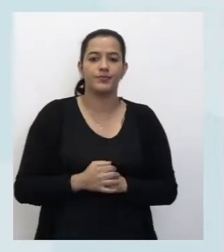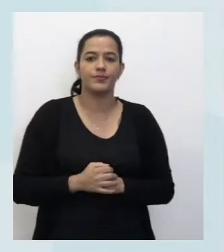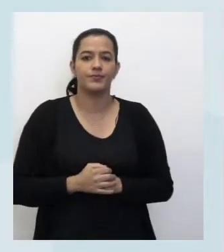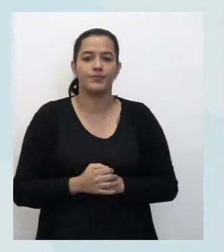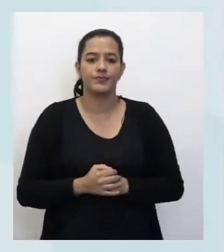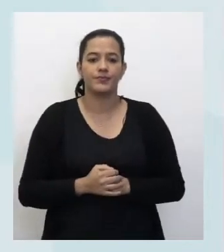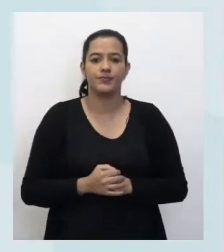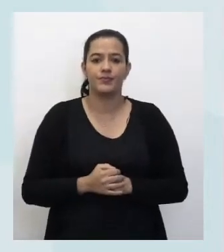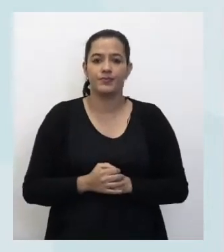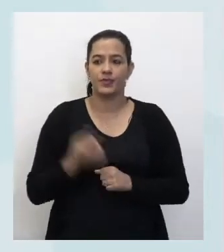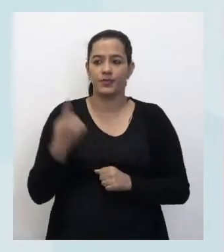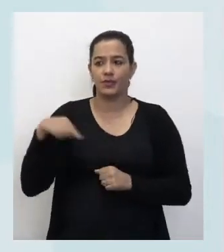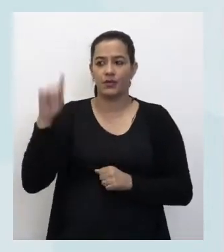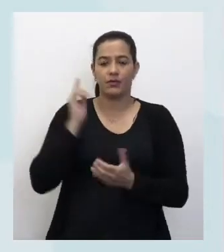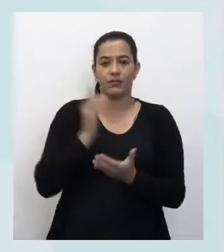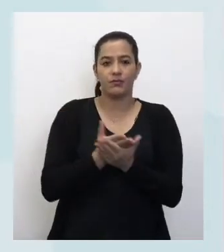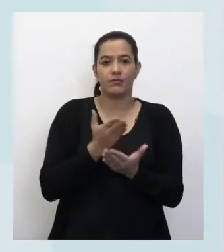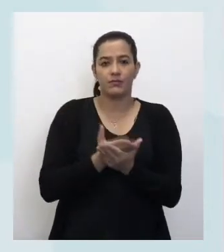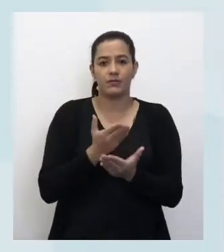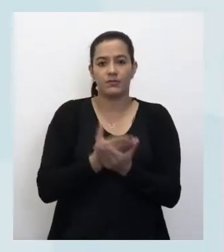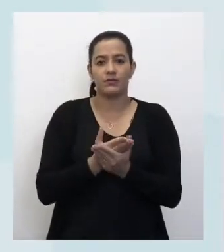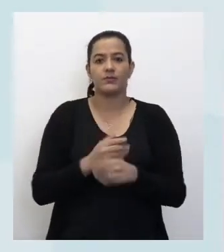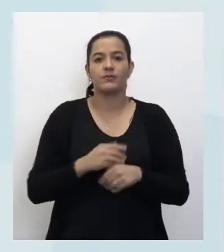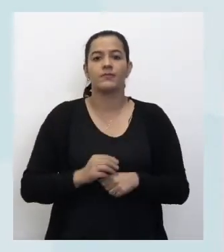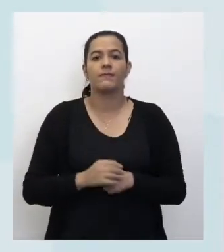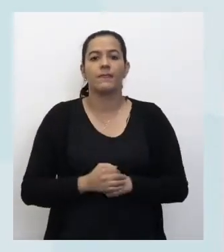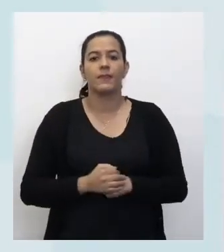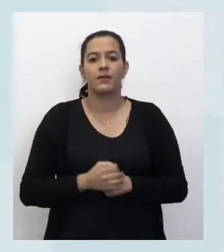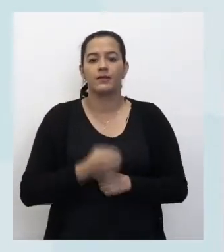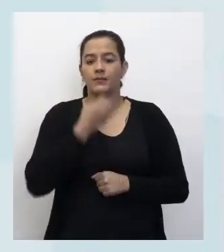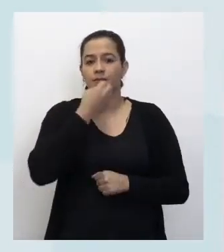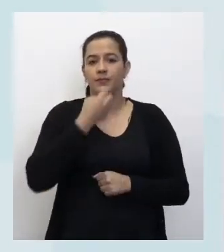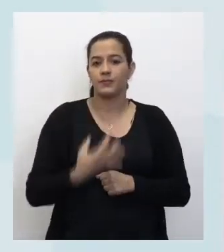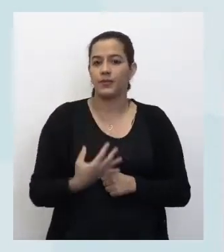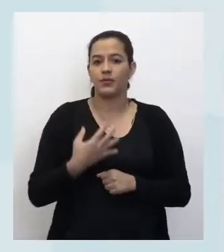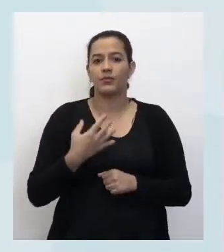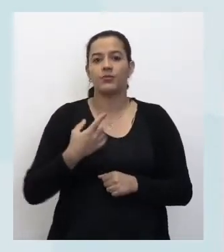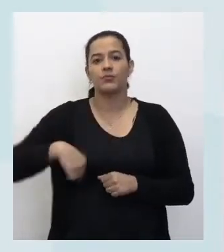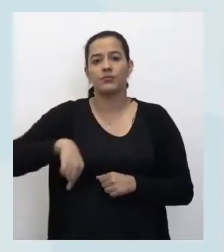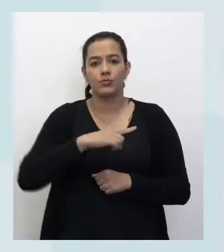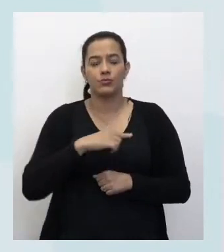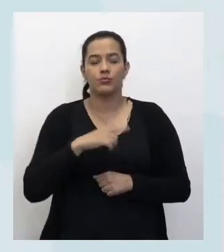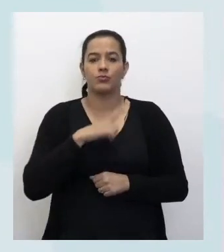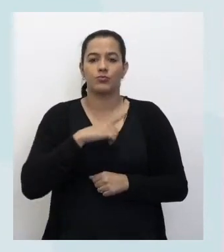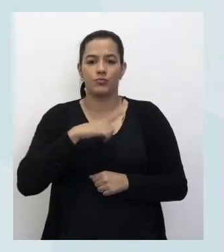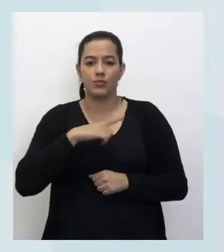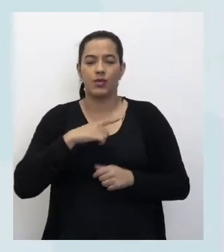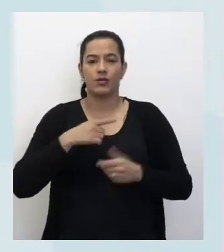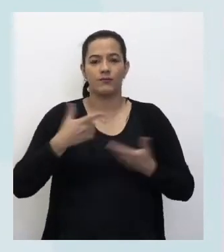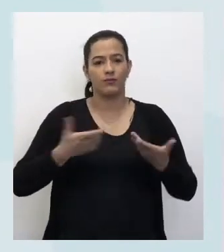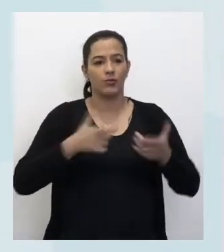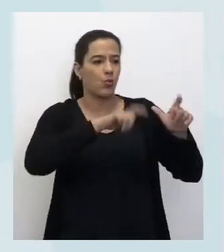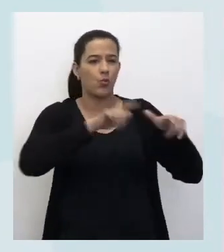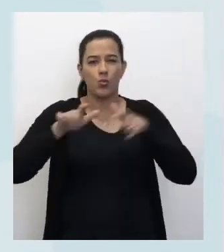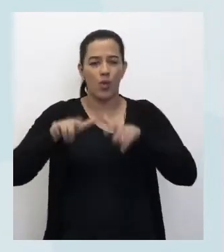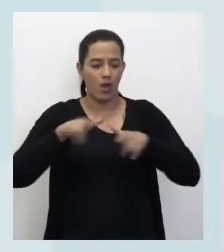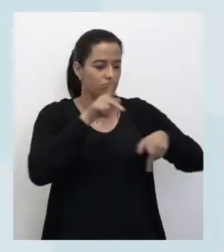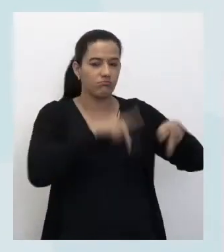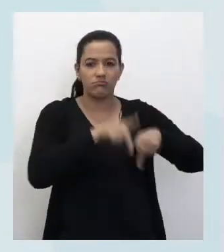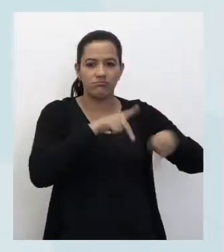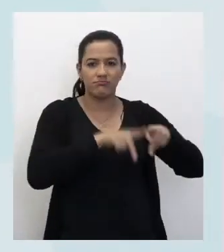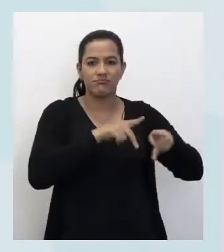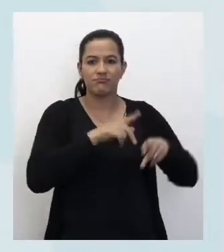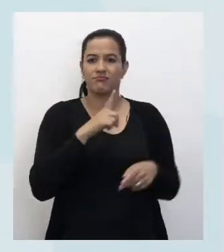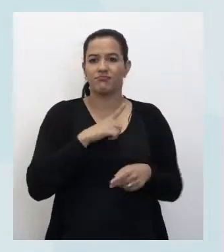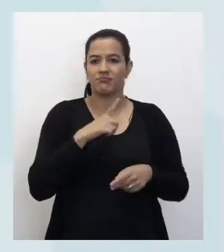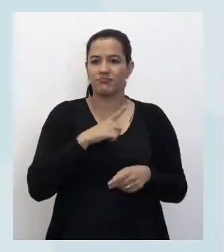aula passada, nós falamos sobre... Advertisements. Propagandas. In public places. Em lugares públicos. On newspapers, magazines